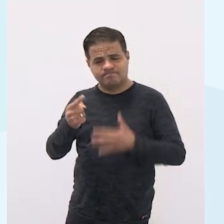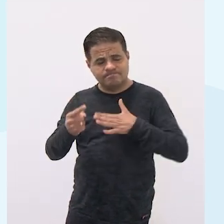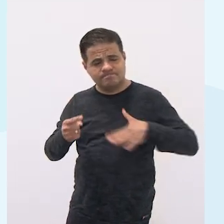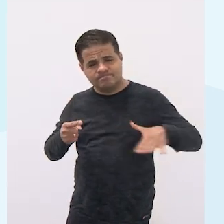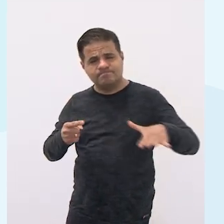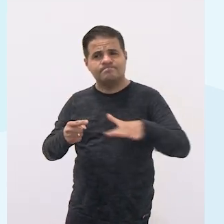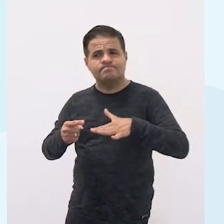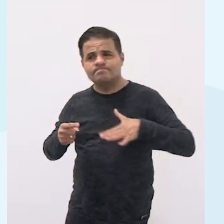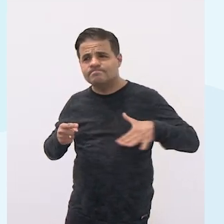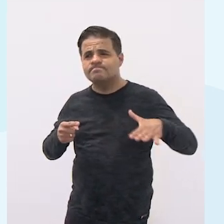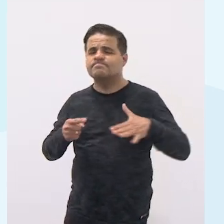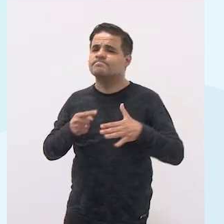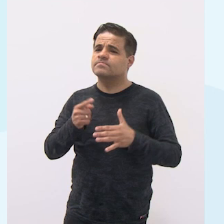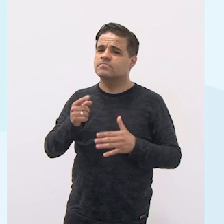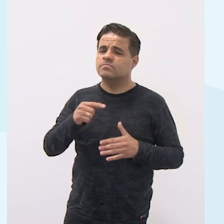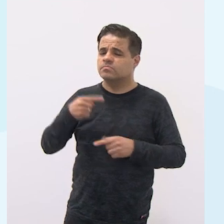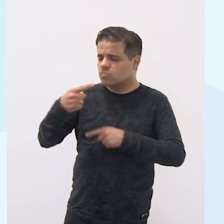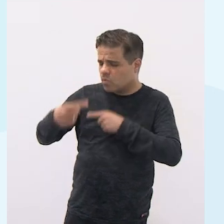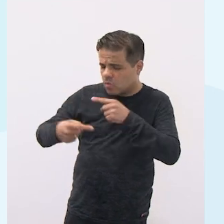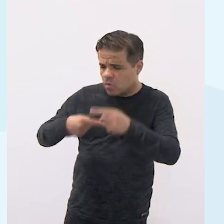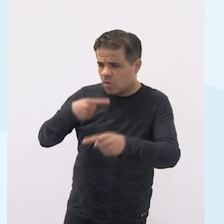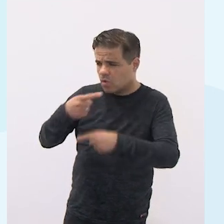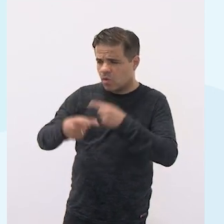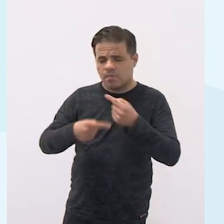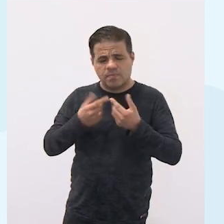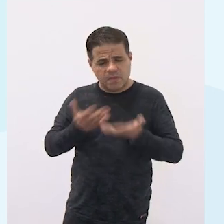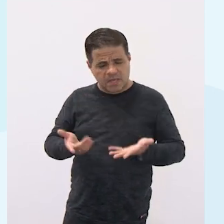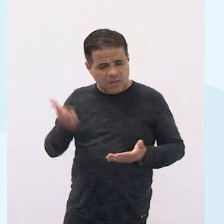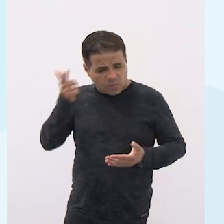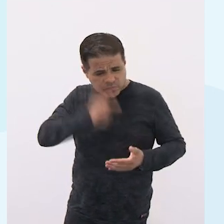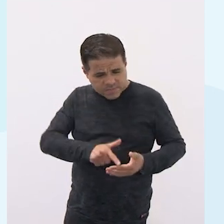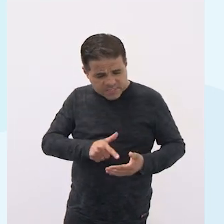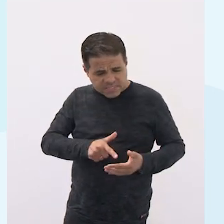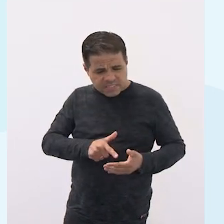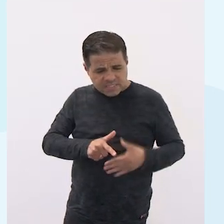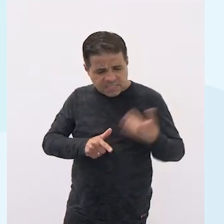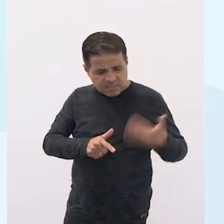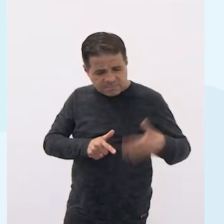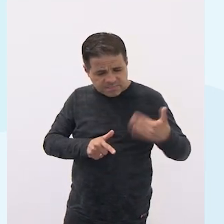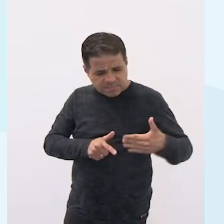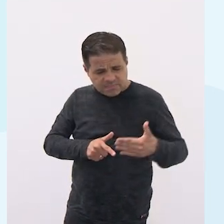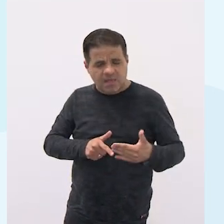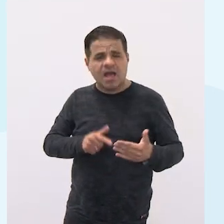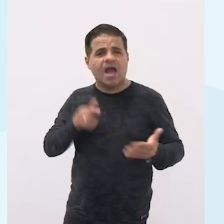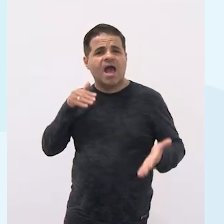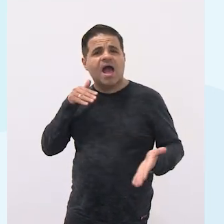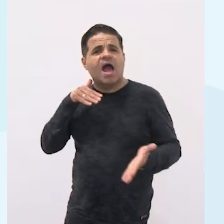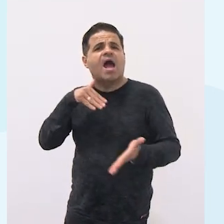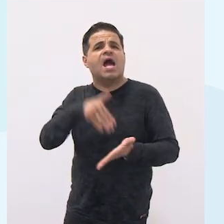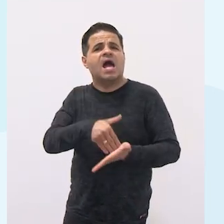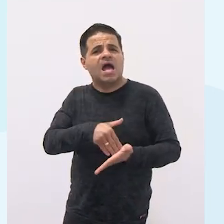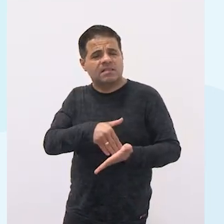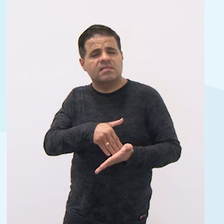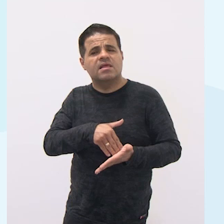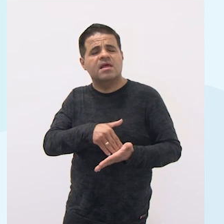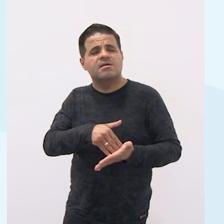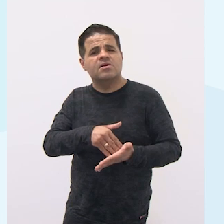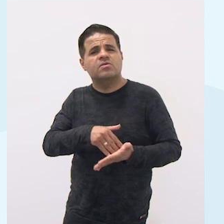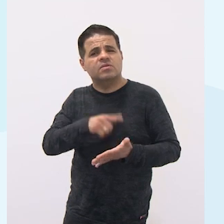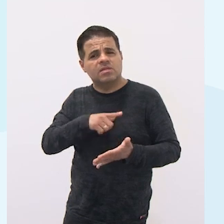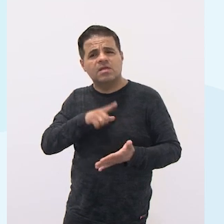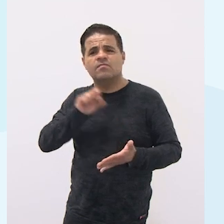desde uma cadeira de rodas, que ela consiga se movimentar, até a acessibilidade. Então, a gente